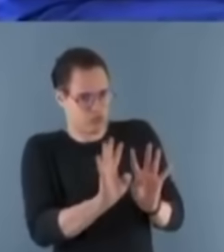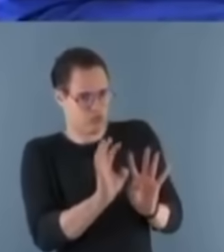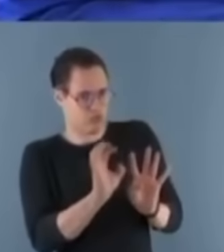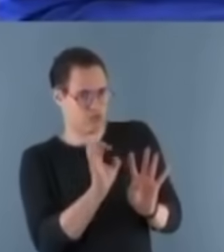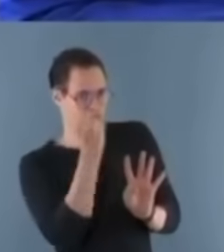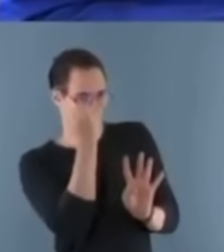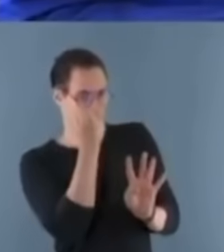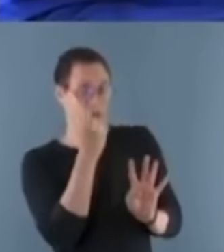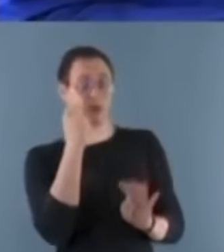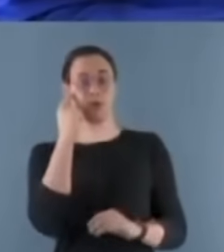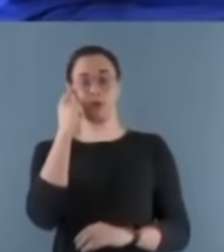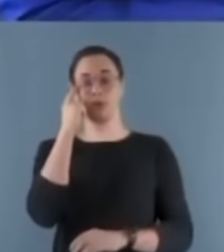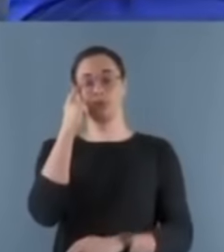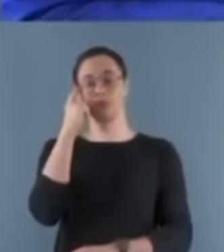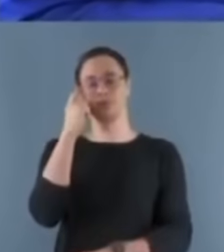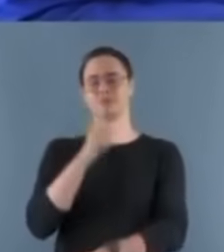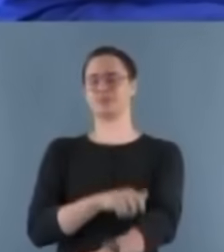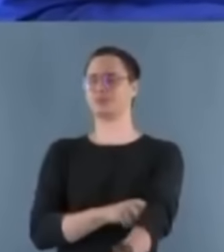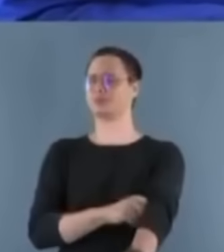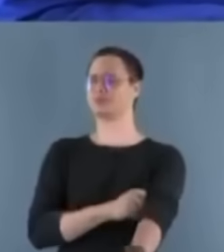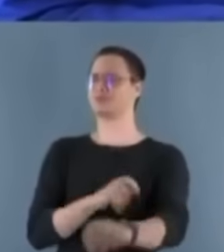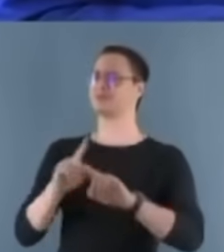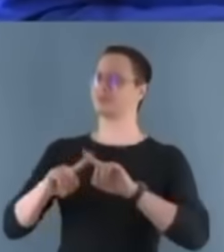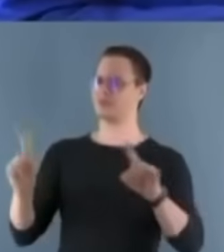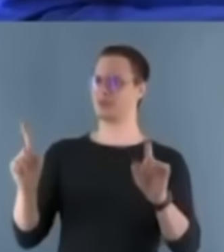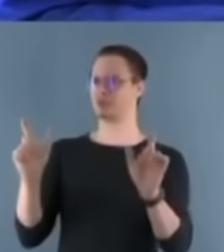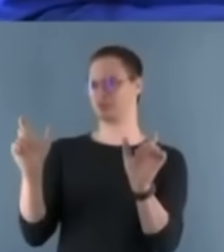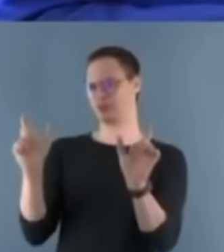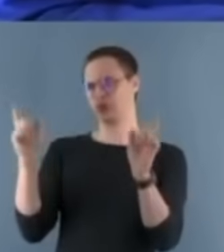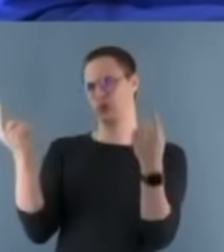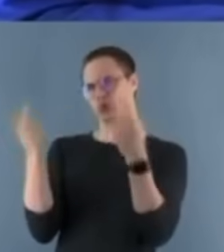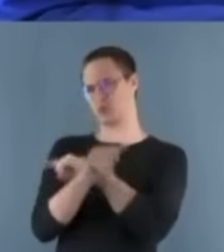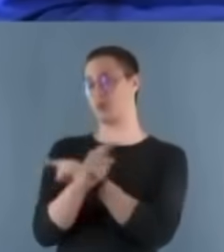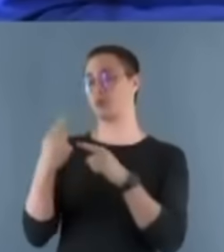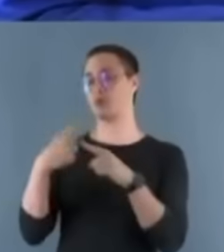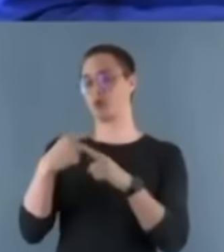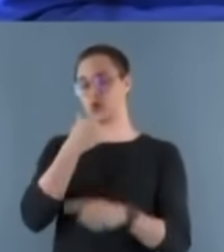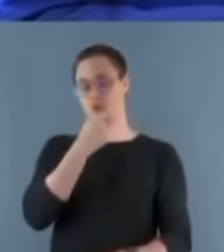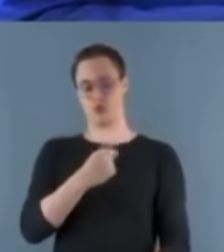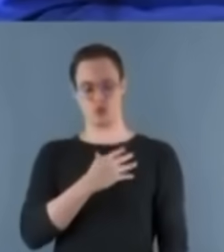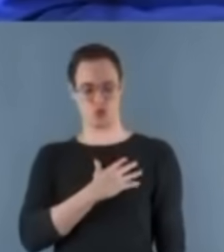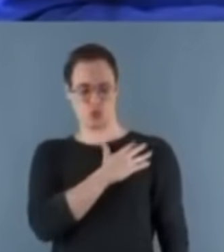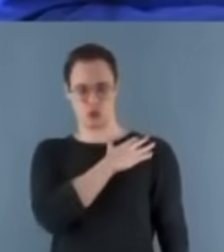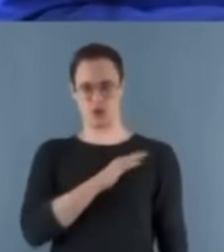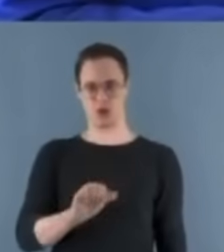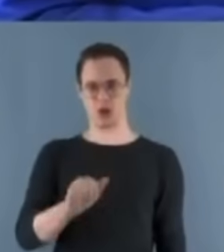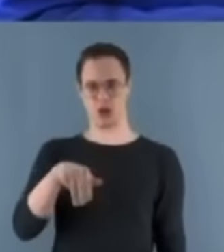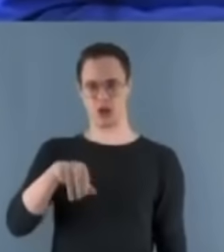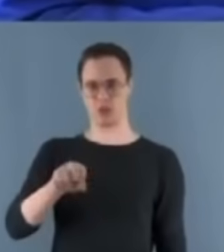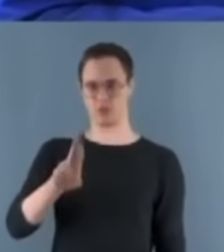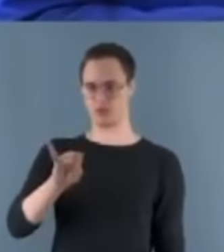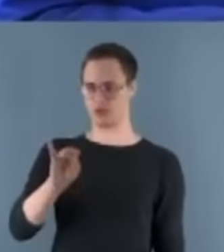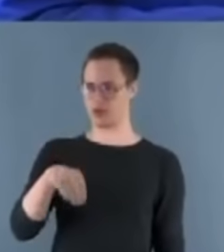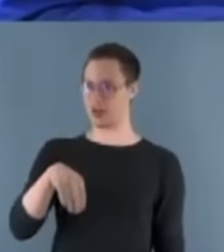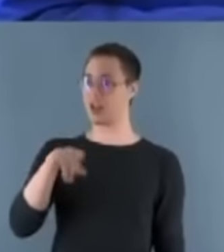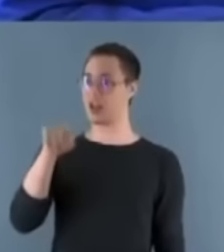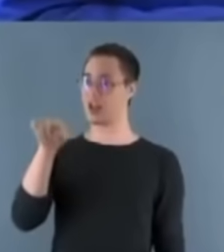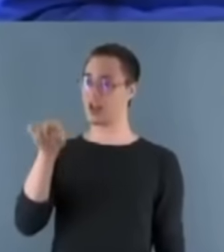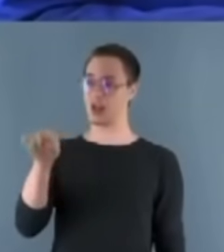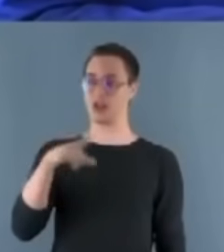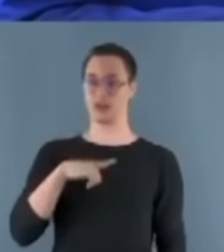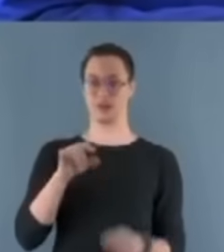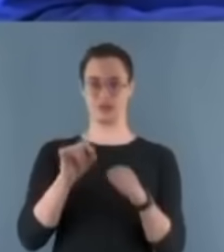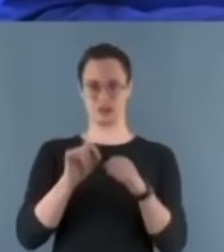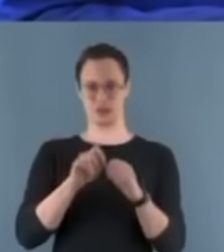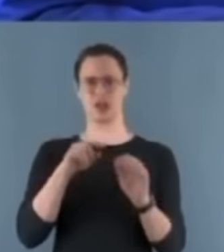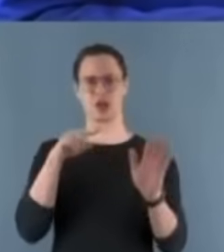de acordo aqui com o Coronel Amorim, que declarou no inquérito militar do Exército, na página 22